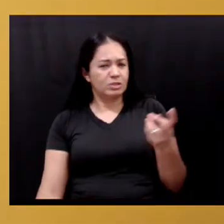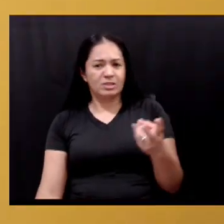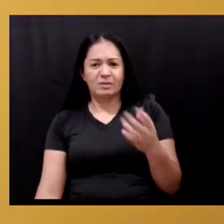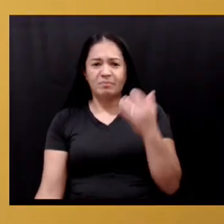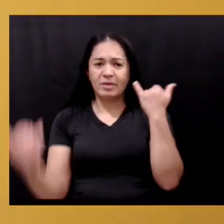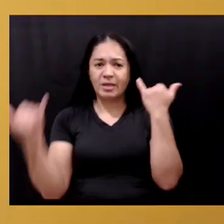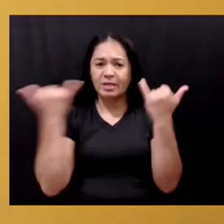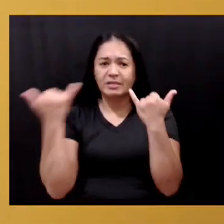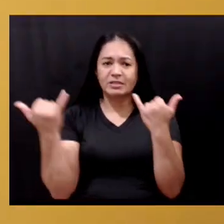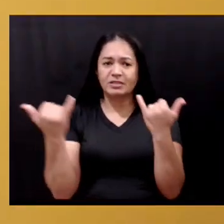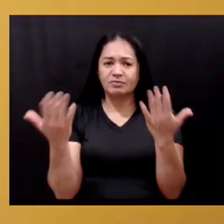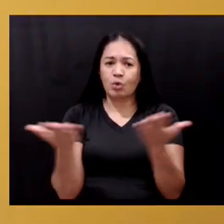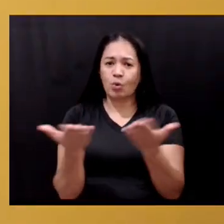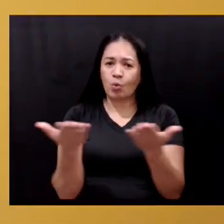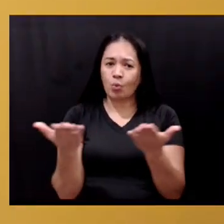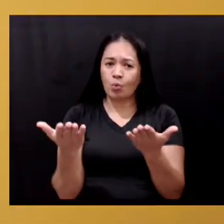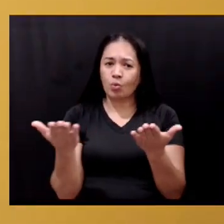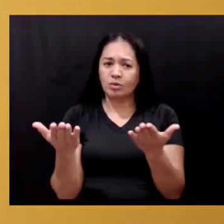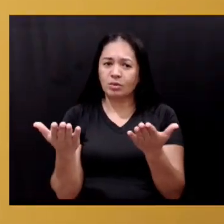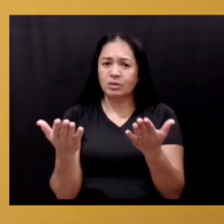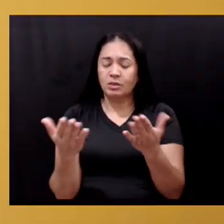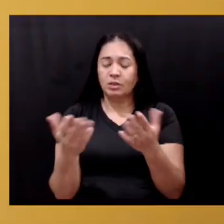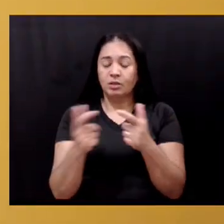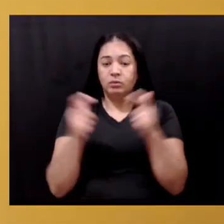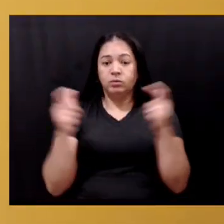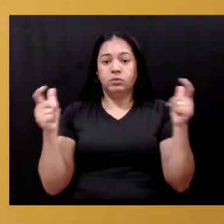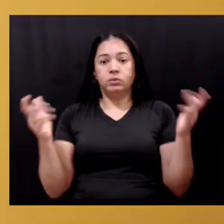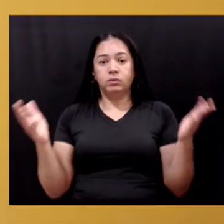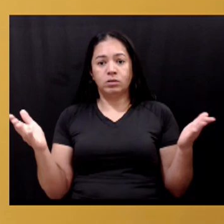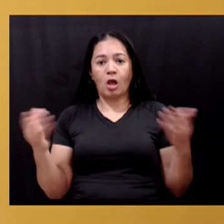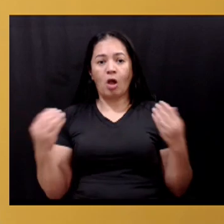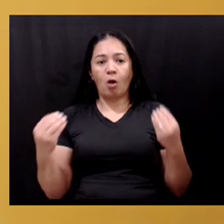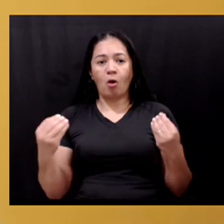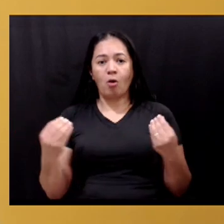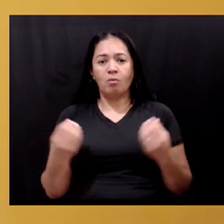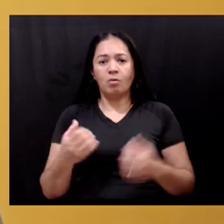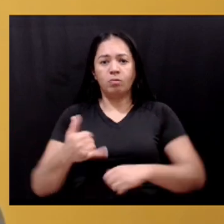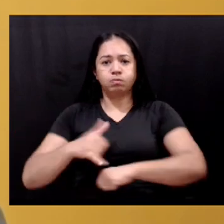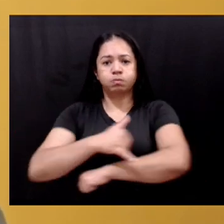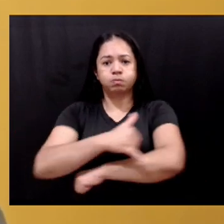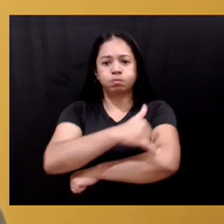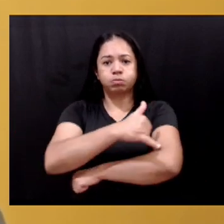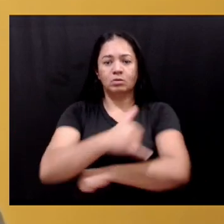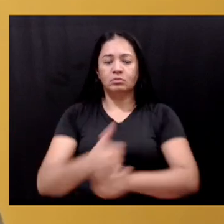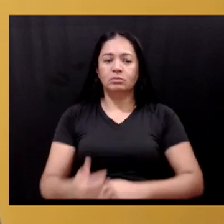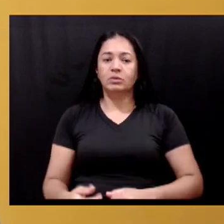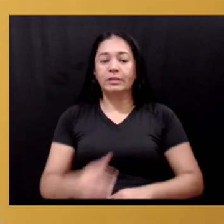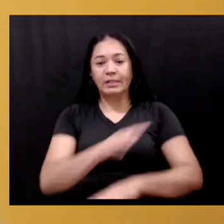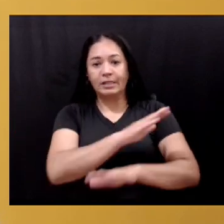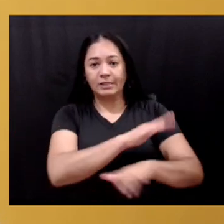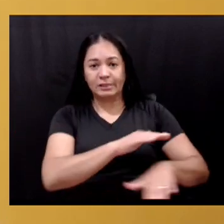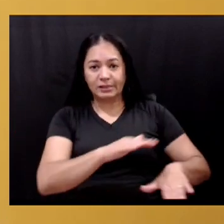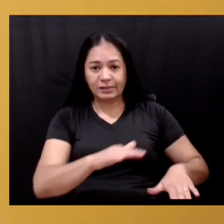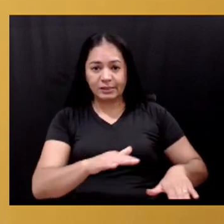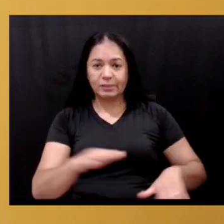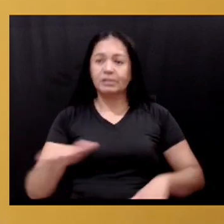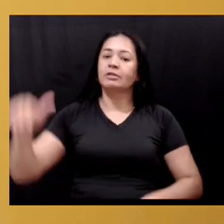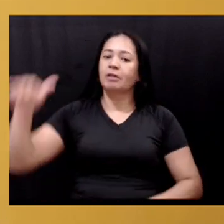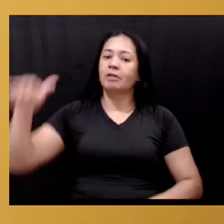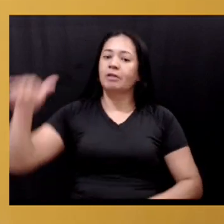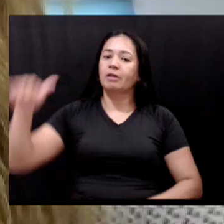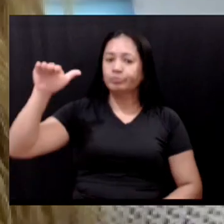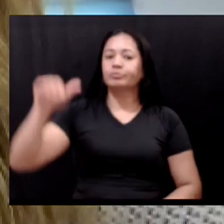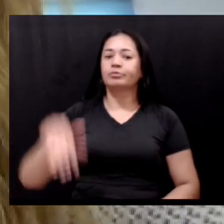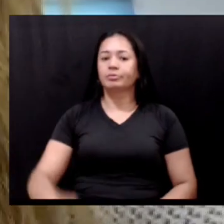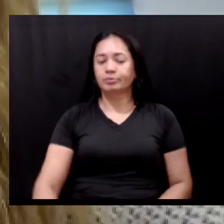hoje assustadores de sobrepeso e obesidade, né? Tanto na população adulta como na população